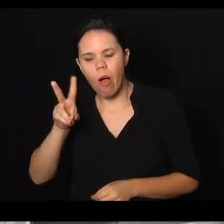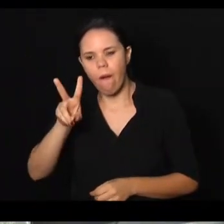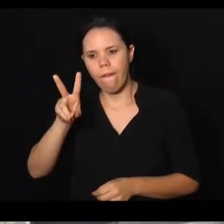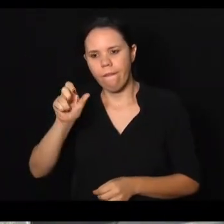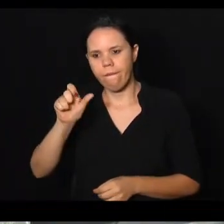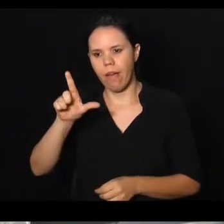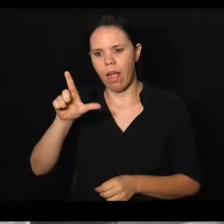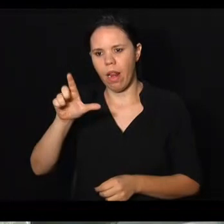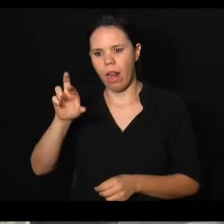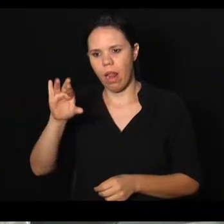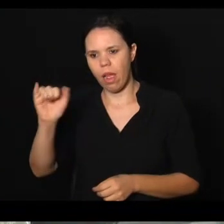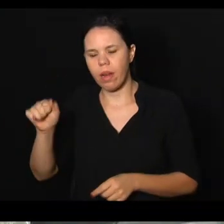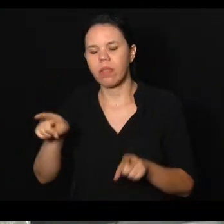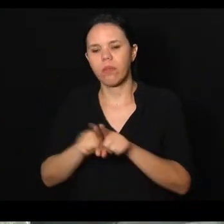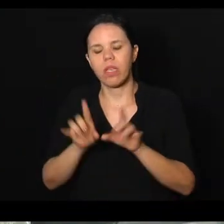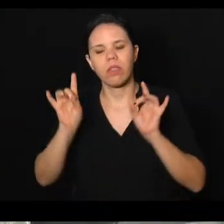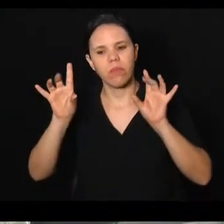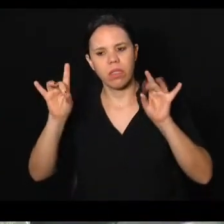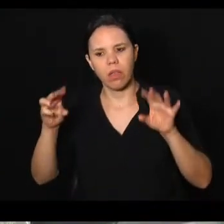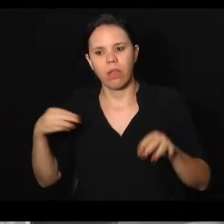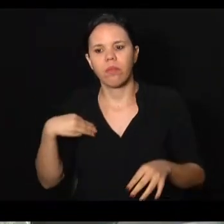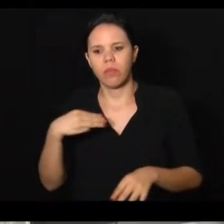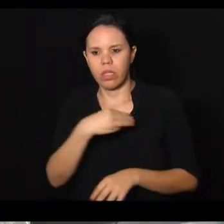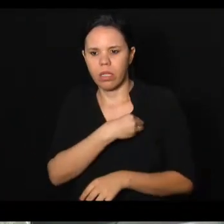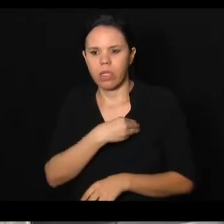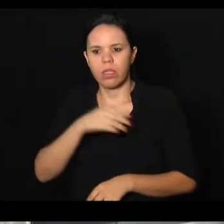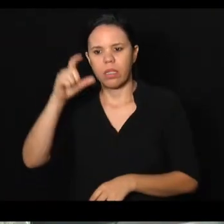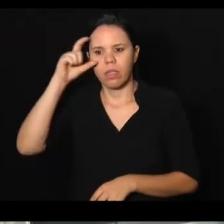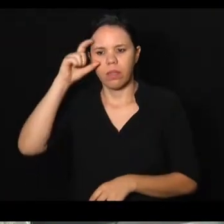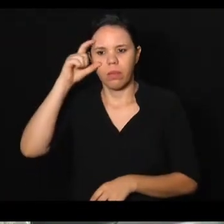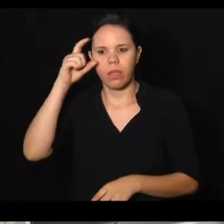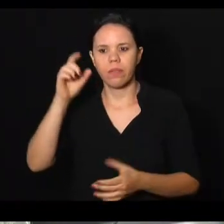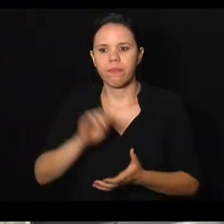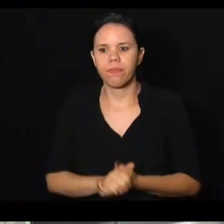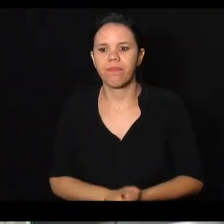a nossa ministra Damares. Tá?